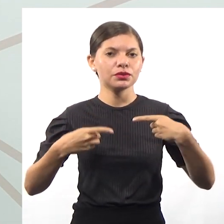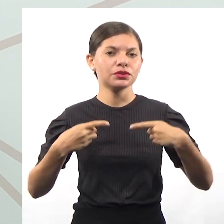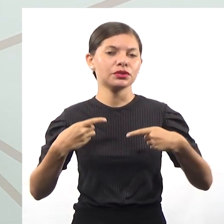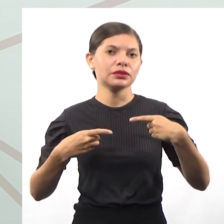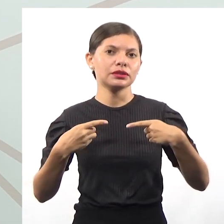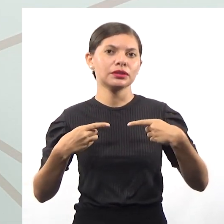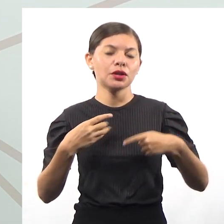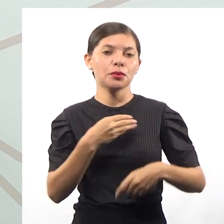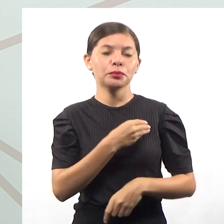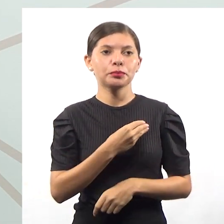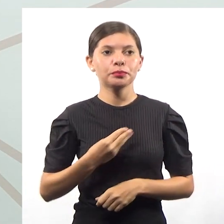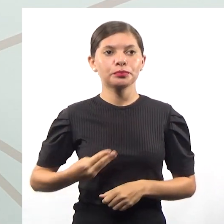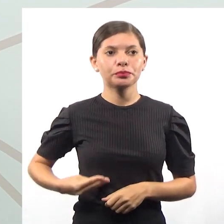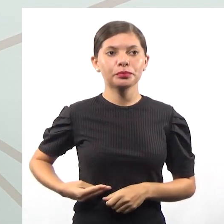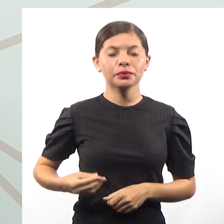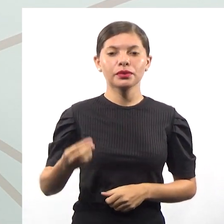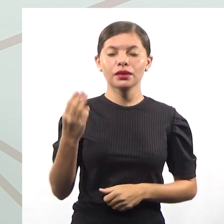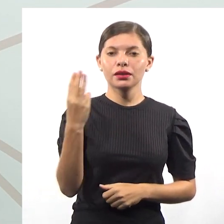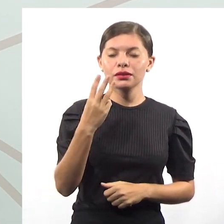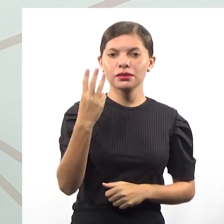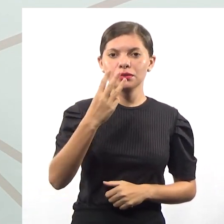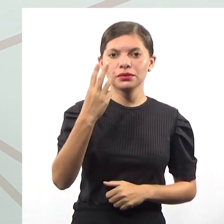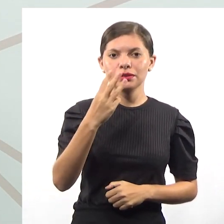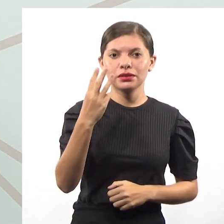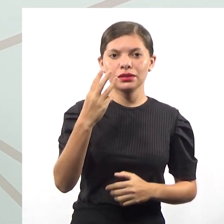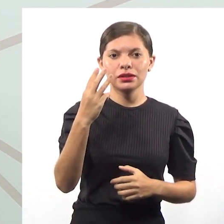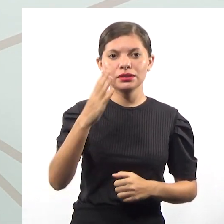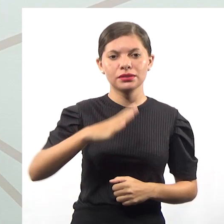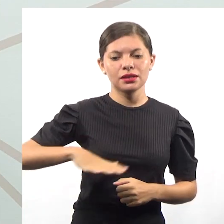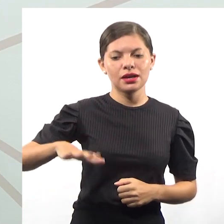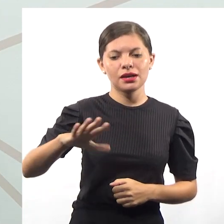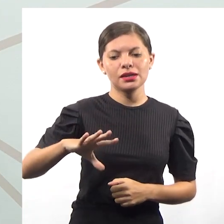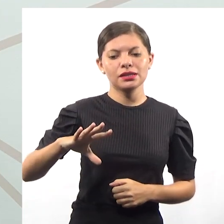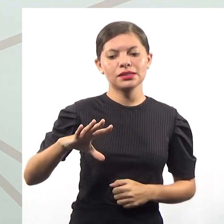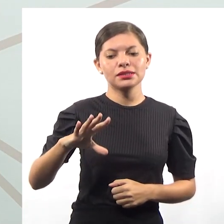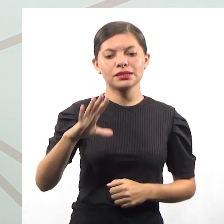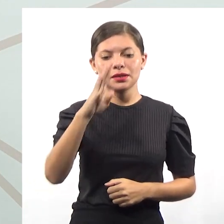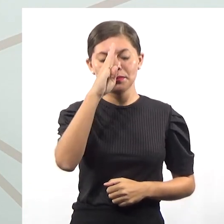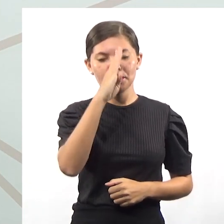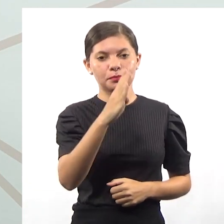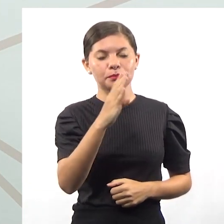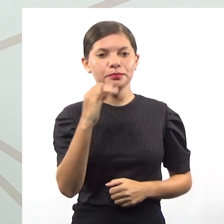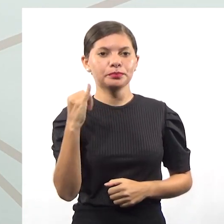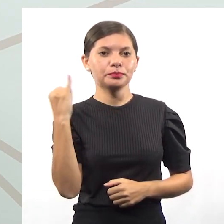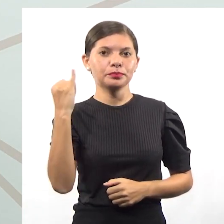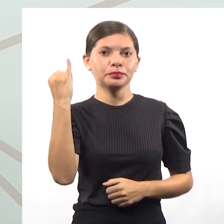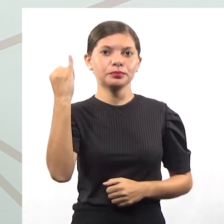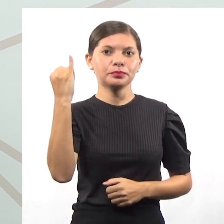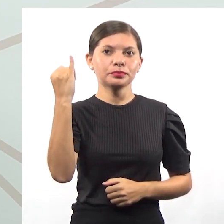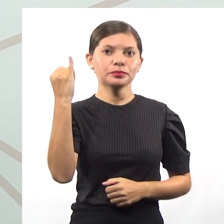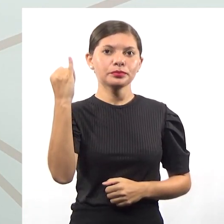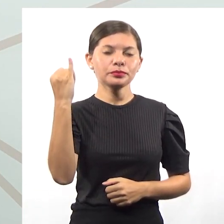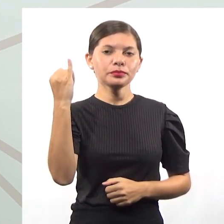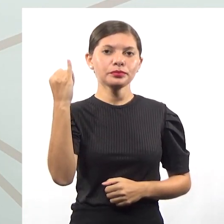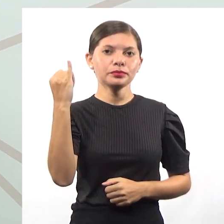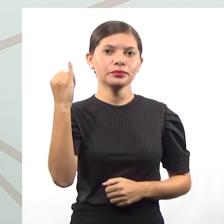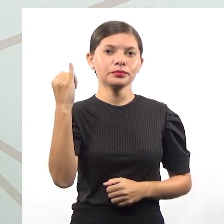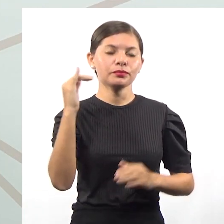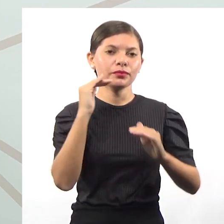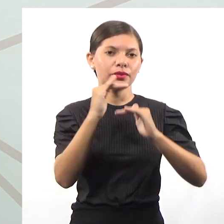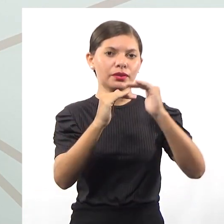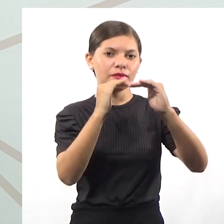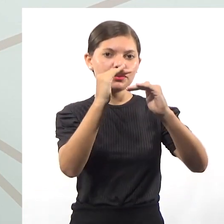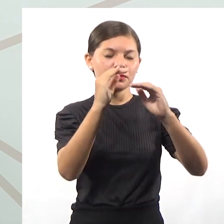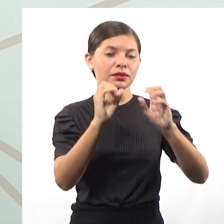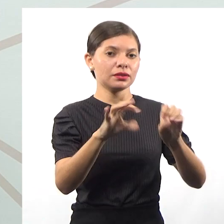Mas esses são os 3 pilares, as 3 áreas essenciais para o desenvolvimento da